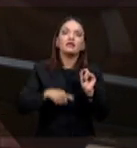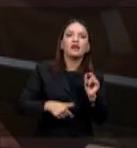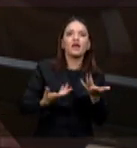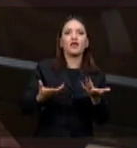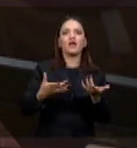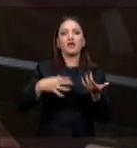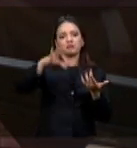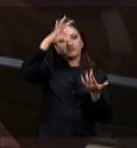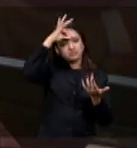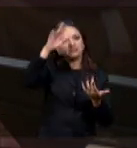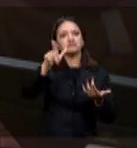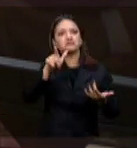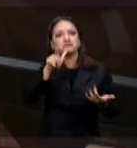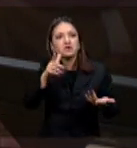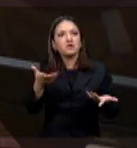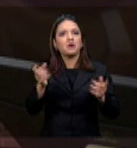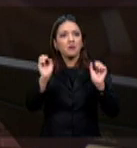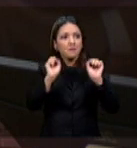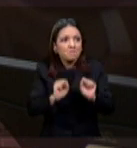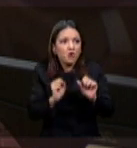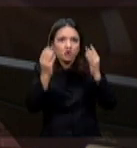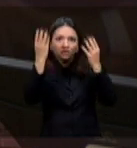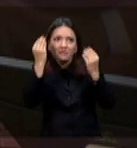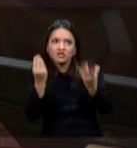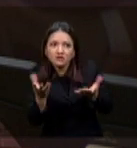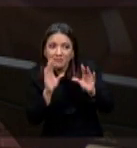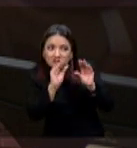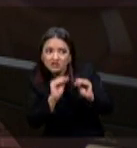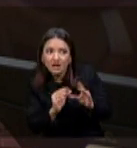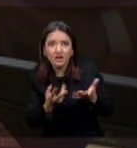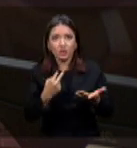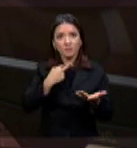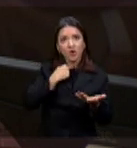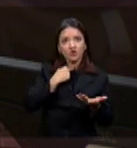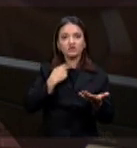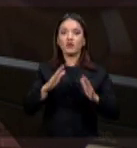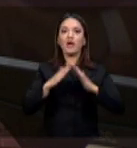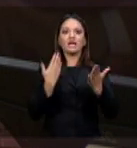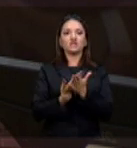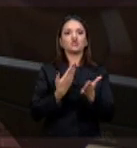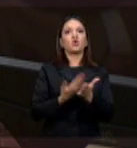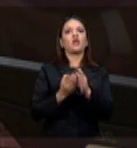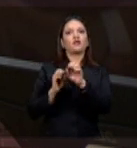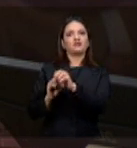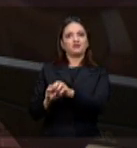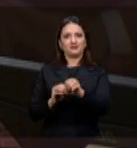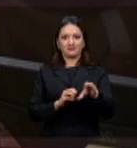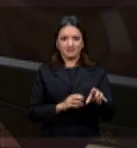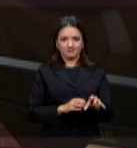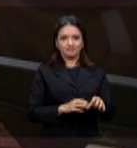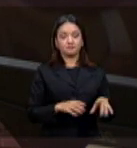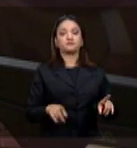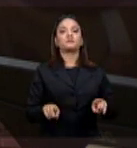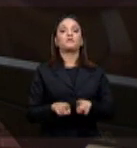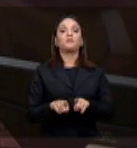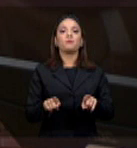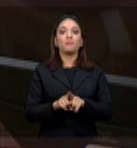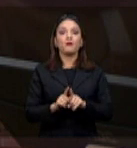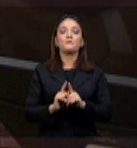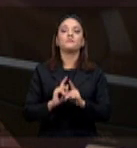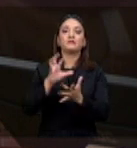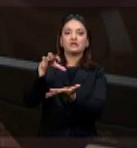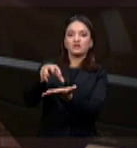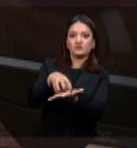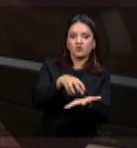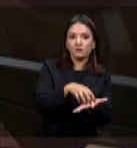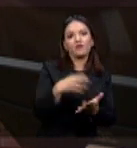não pode, em que situações. Então, a escola tem que assumir esse papel. A educação nas instituições também é muito importante. A